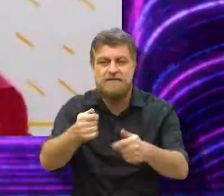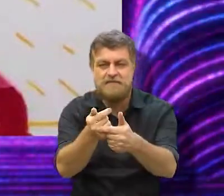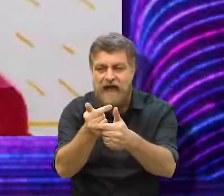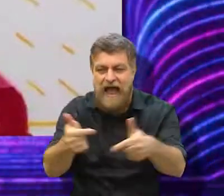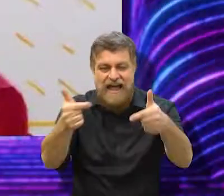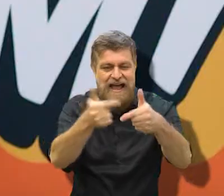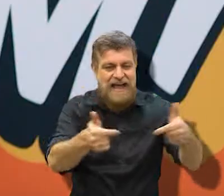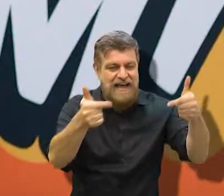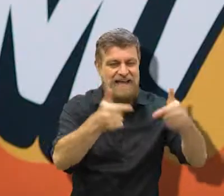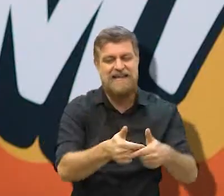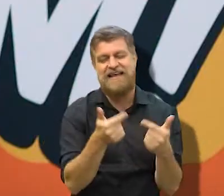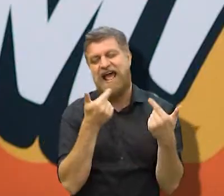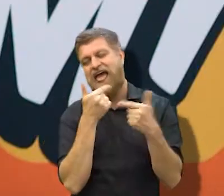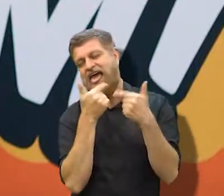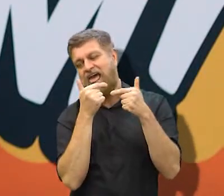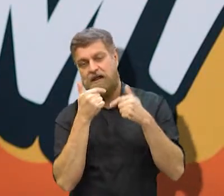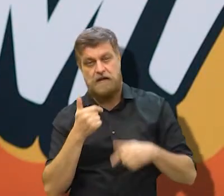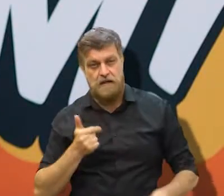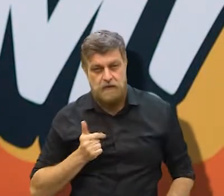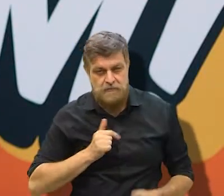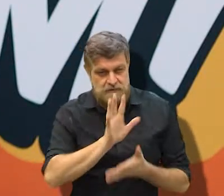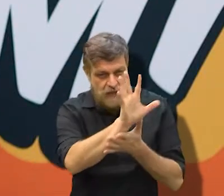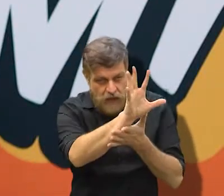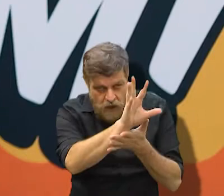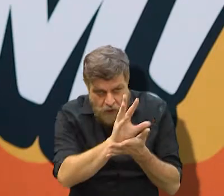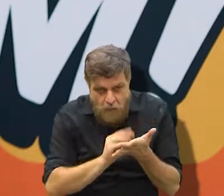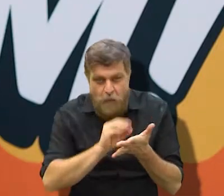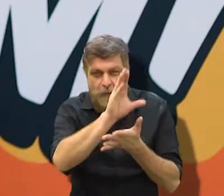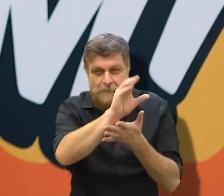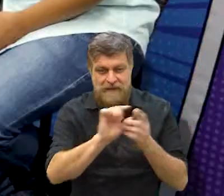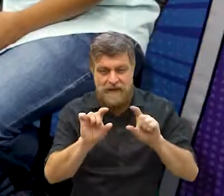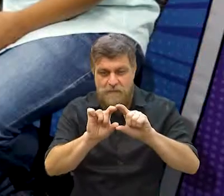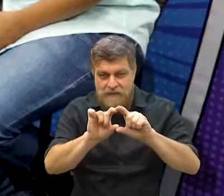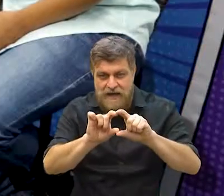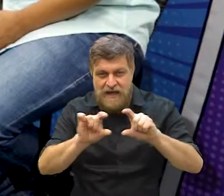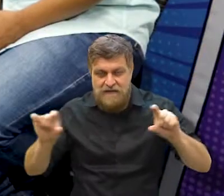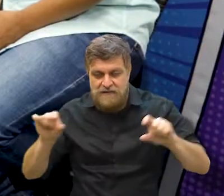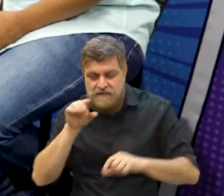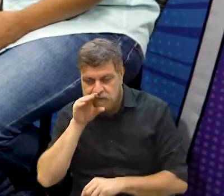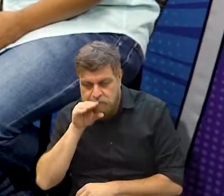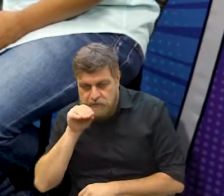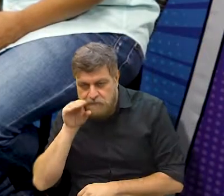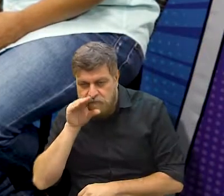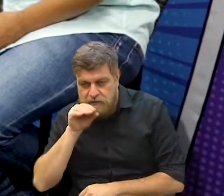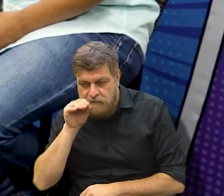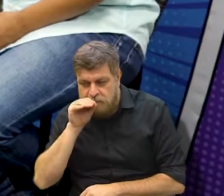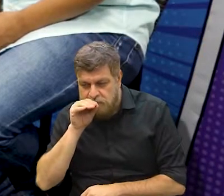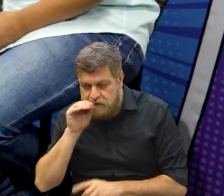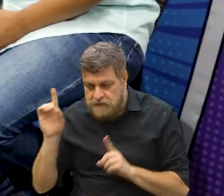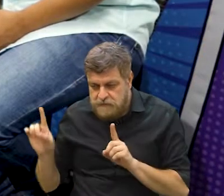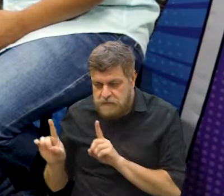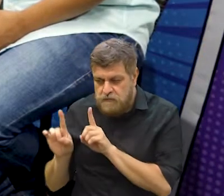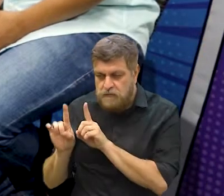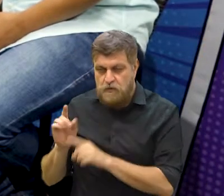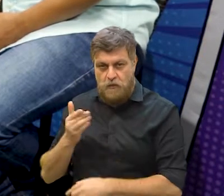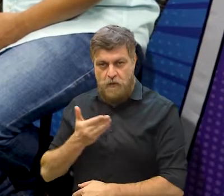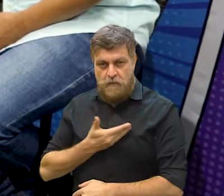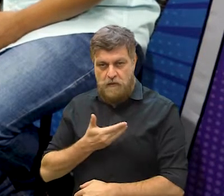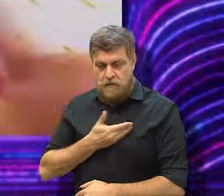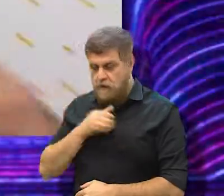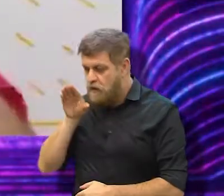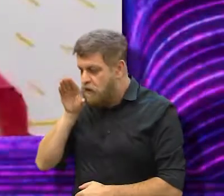e fui imitando algumas frases do filme, mas imitava assim baixinho pro meu colega da